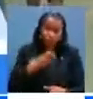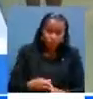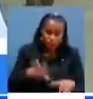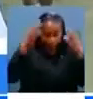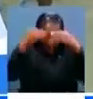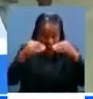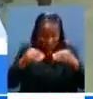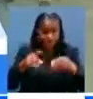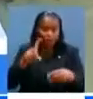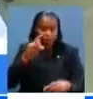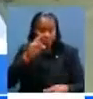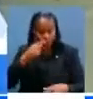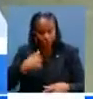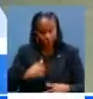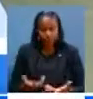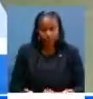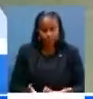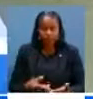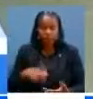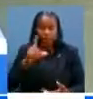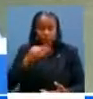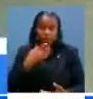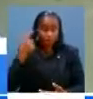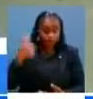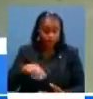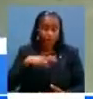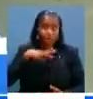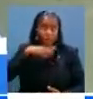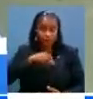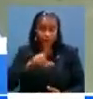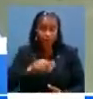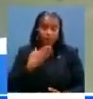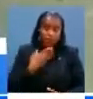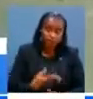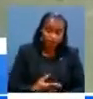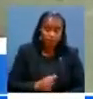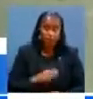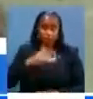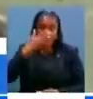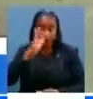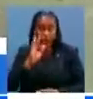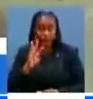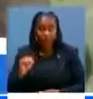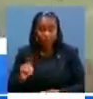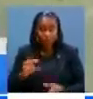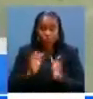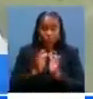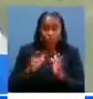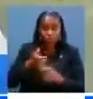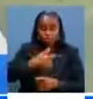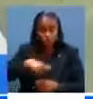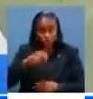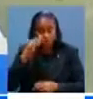se autoprotegerem. Houve mães também que pediram. Portanto, a primeira fase foi um contacto nós e as